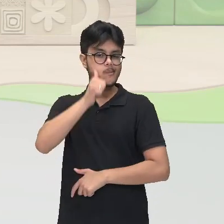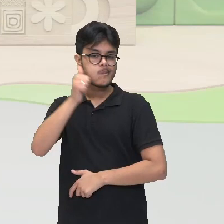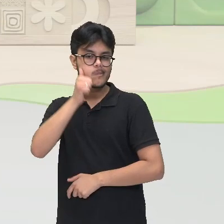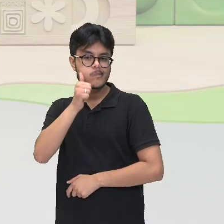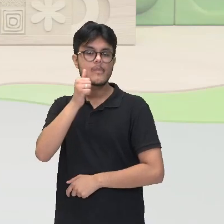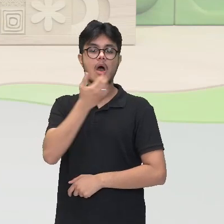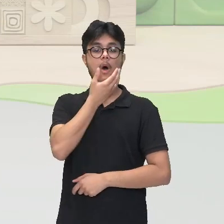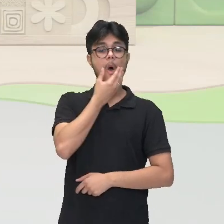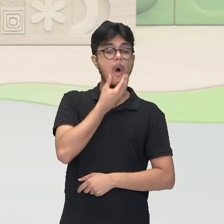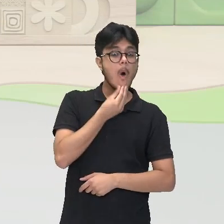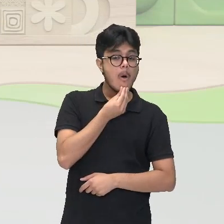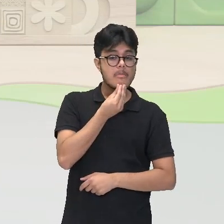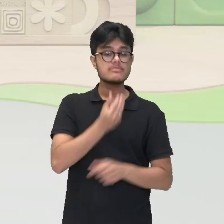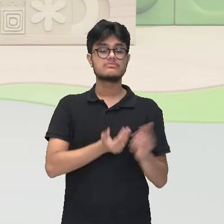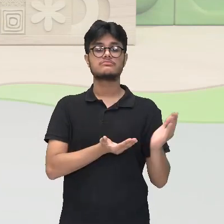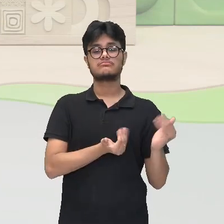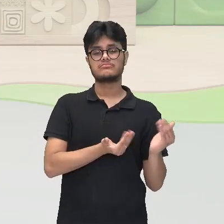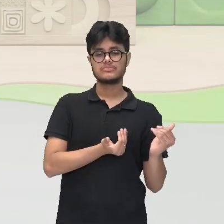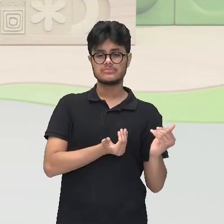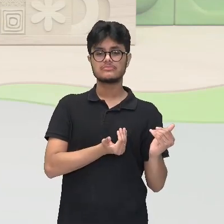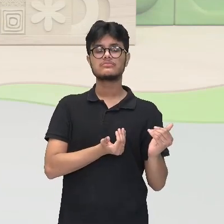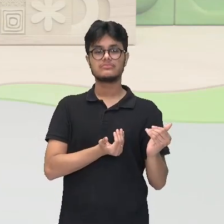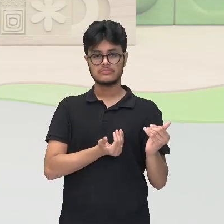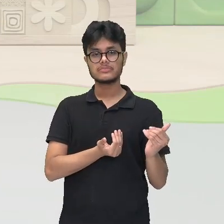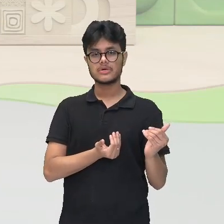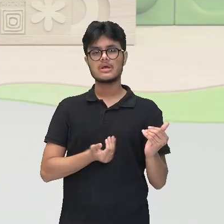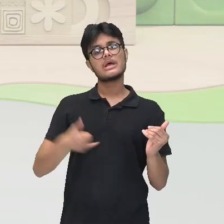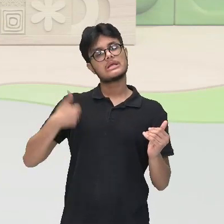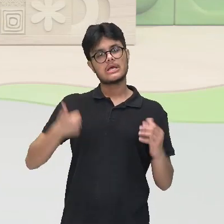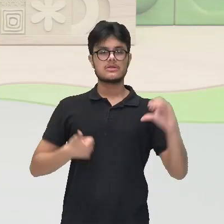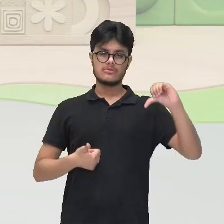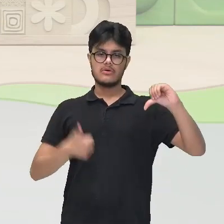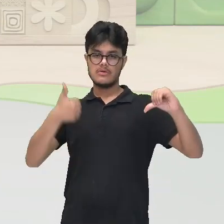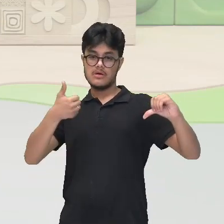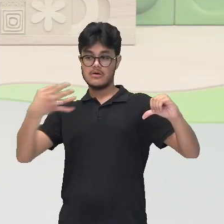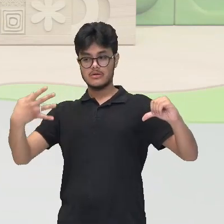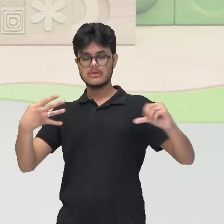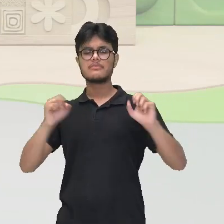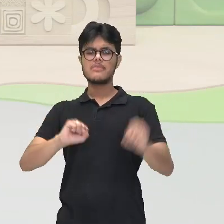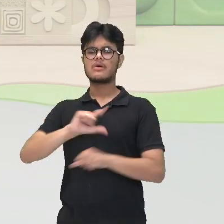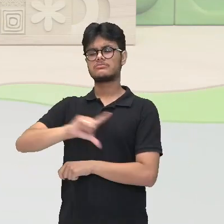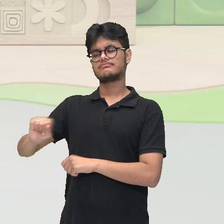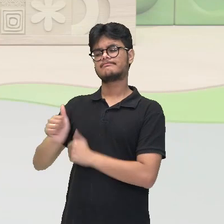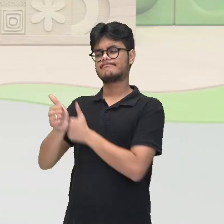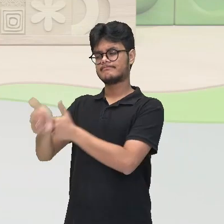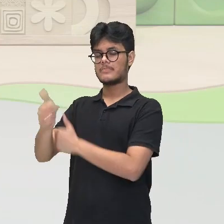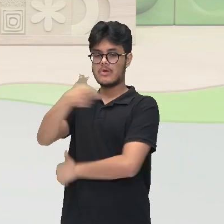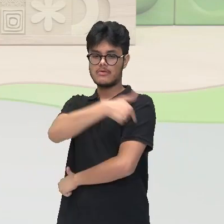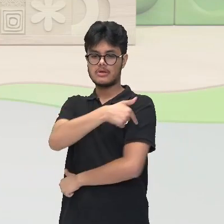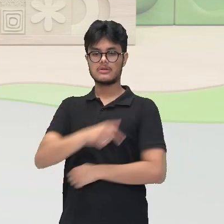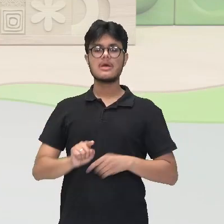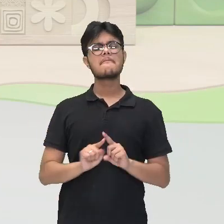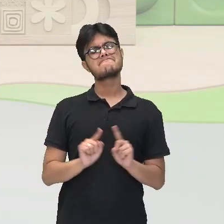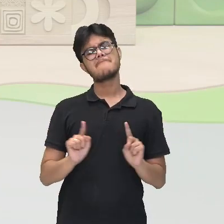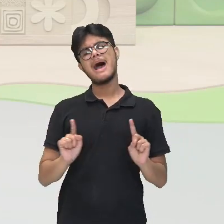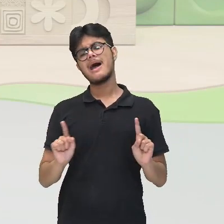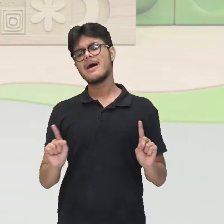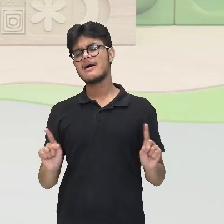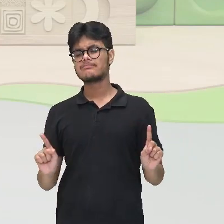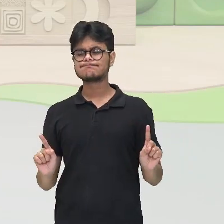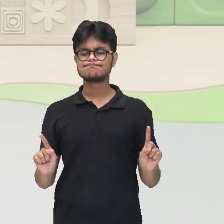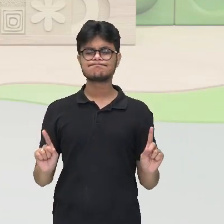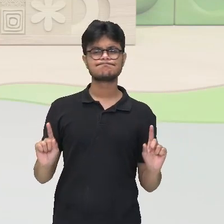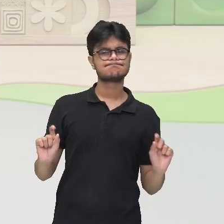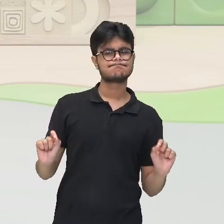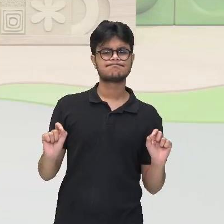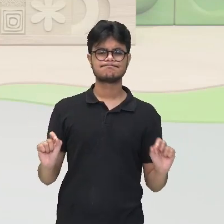quanto os homens, né? Tanto as meninas quanto os meninos devem ser vacinados. Mas o câncer do colo de